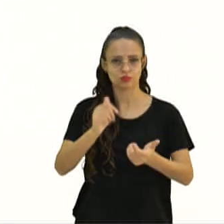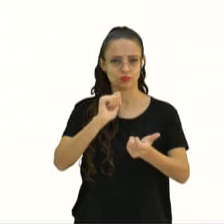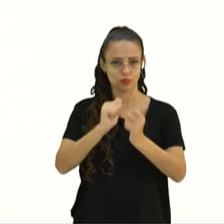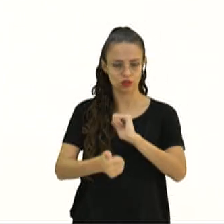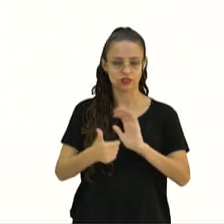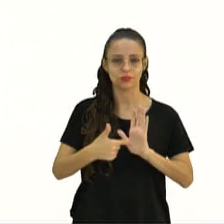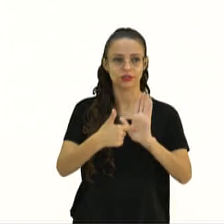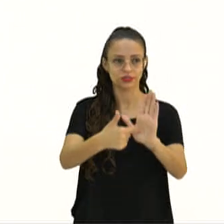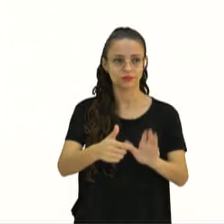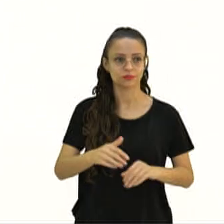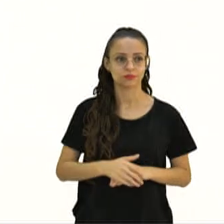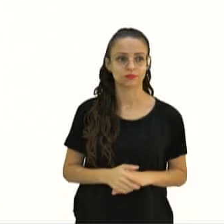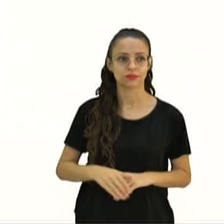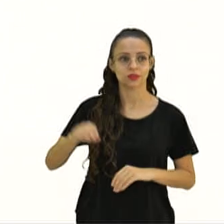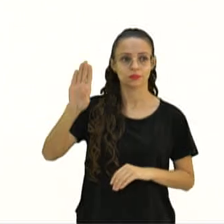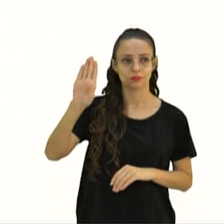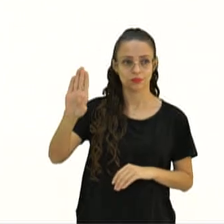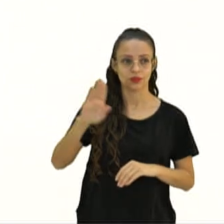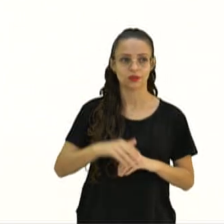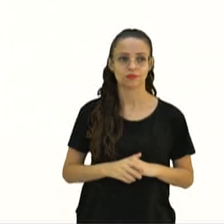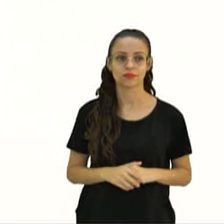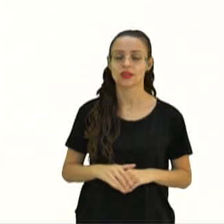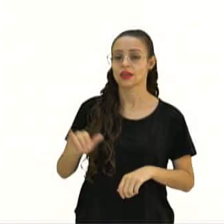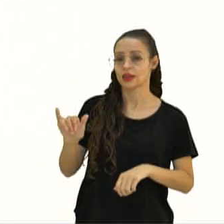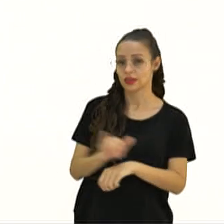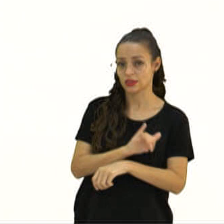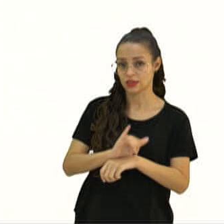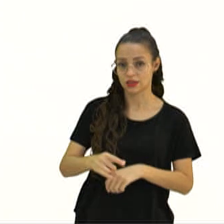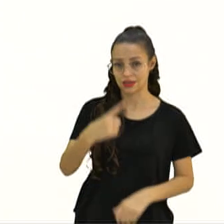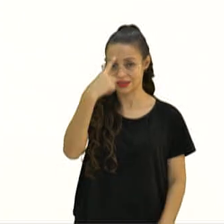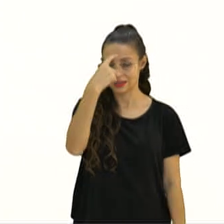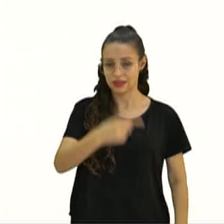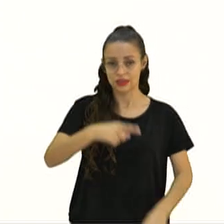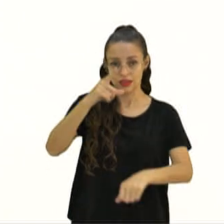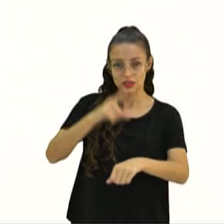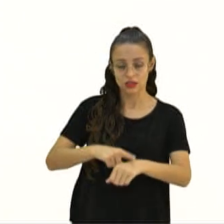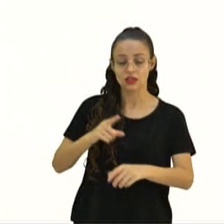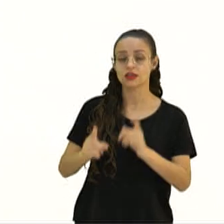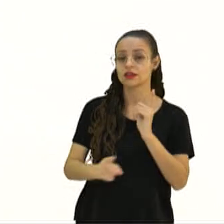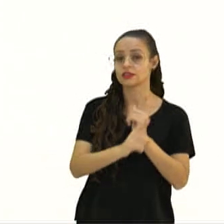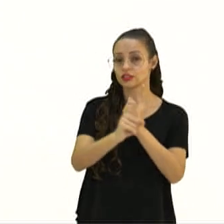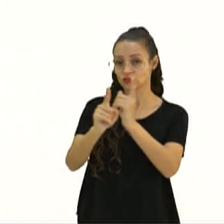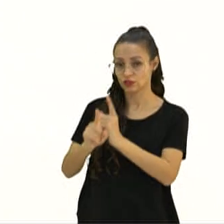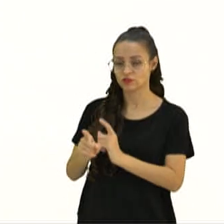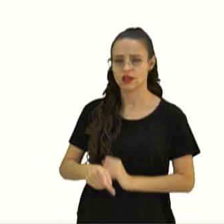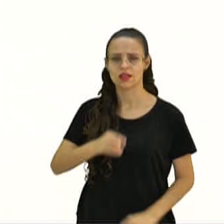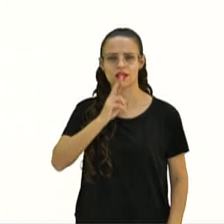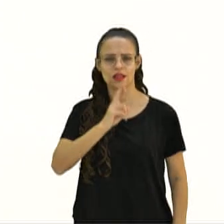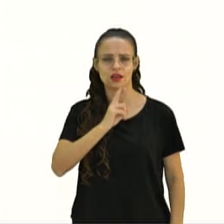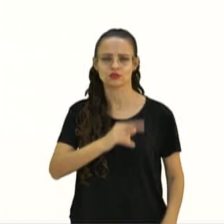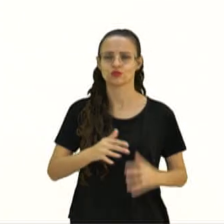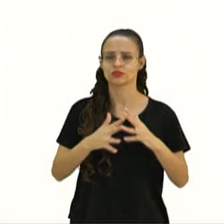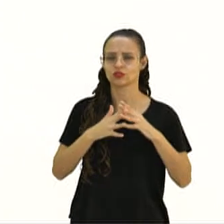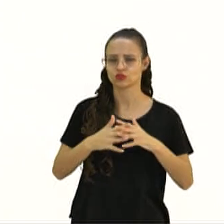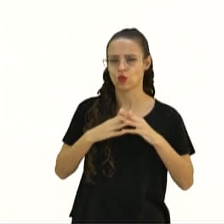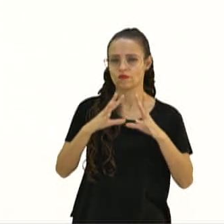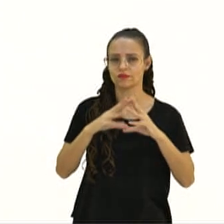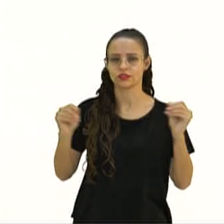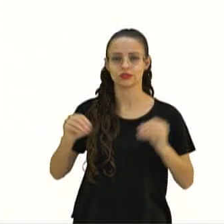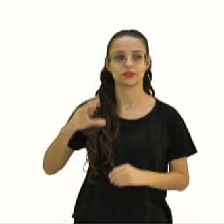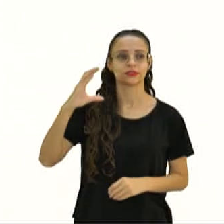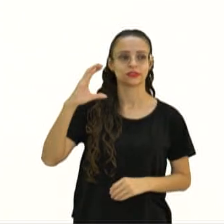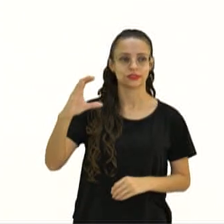das apresentações. Letra B, improvisação, identificação e resolução de conflitos. Letra